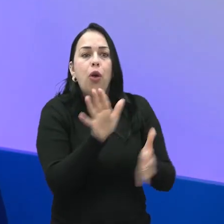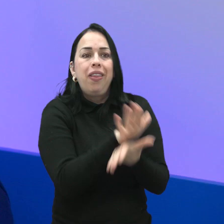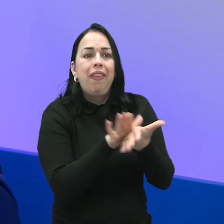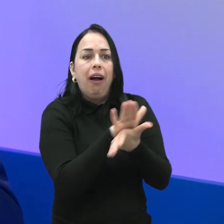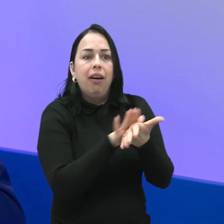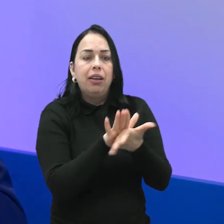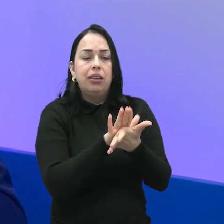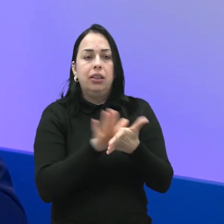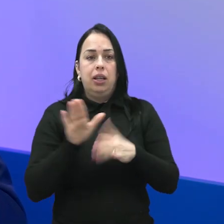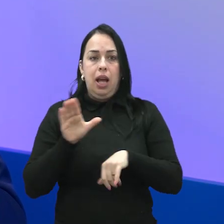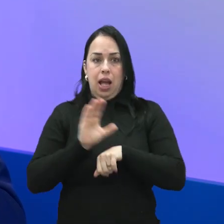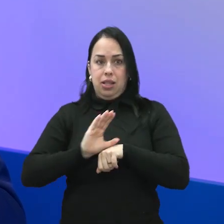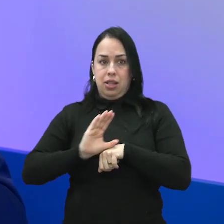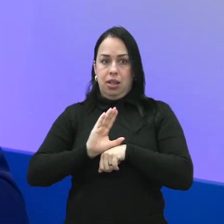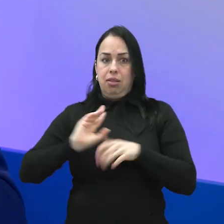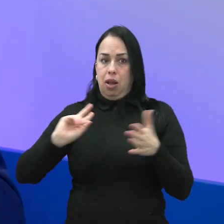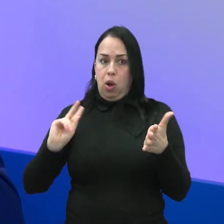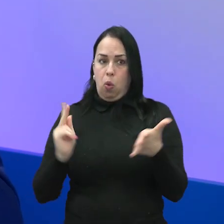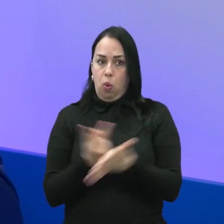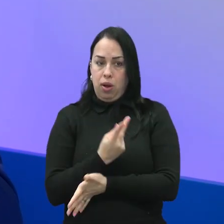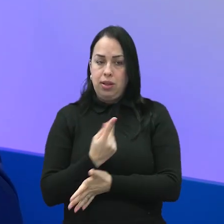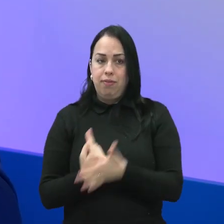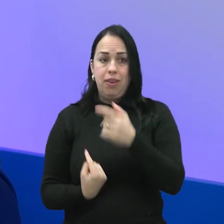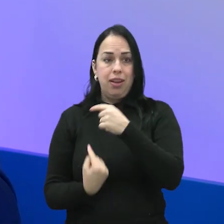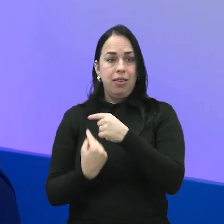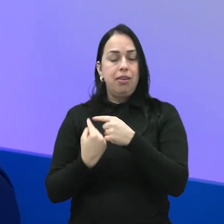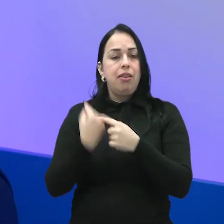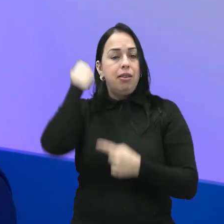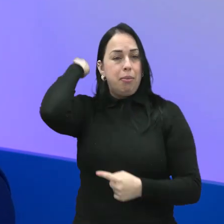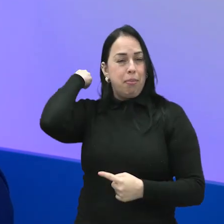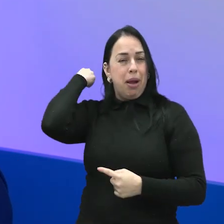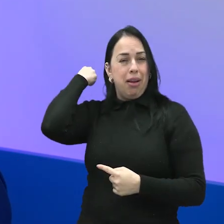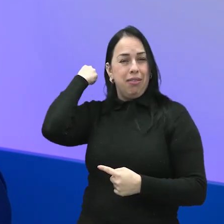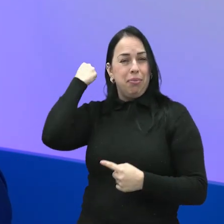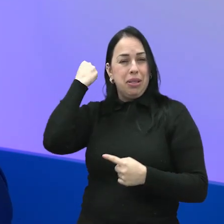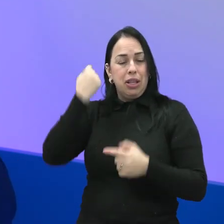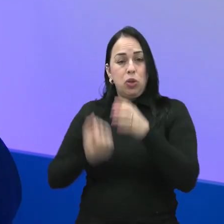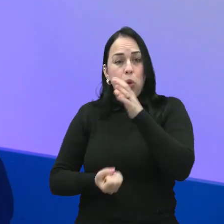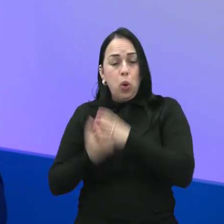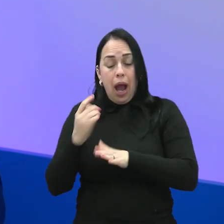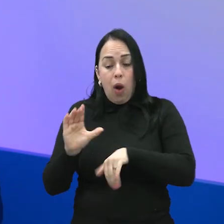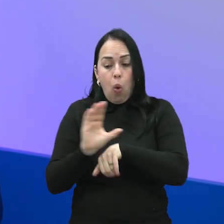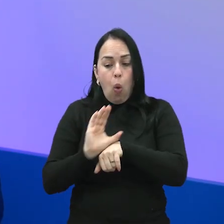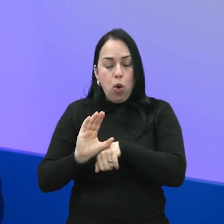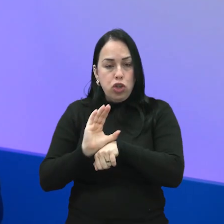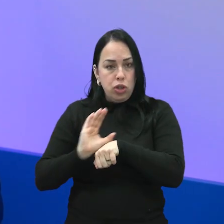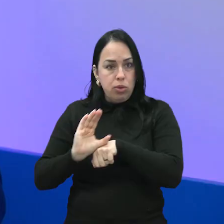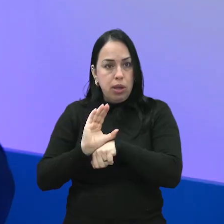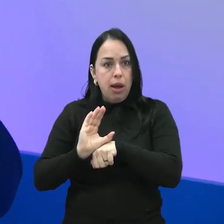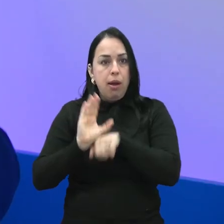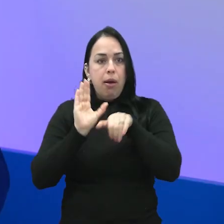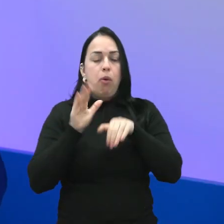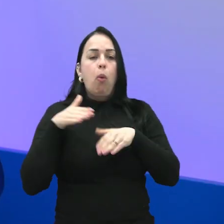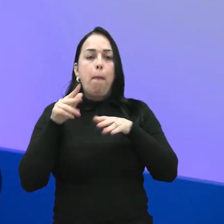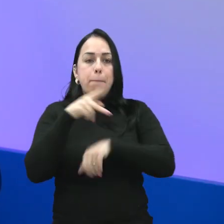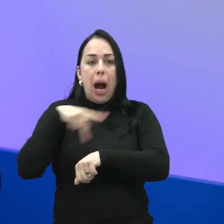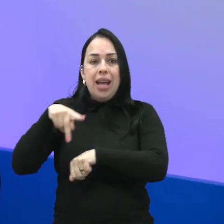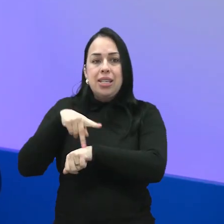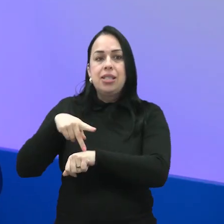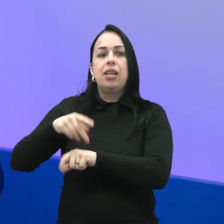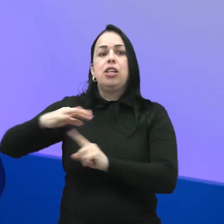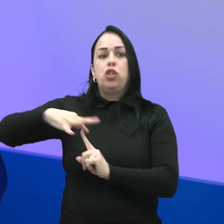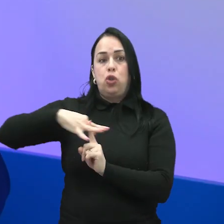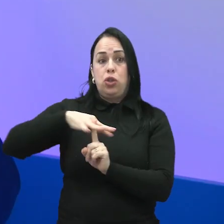nossa Constituição, ela tem um erro. Qual foi um erro? Ela foi feita para um país socialista, sendo que nós optamos por um país